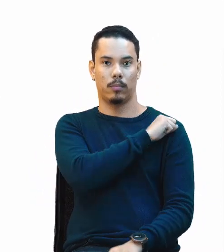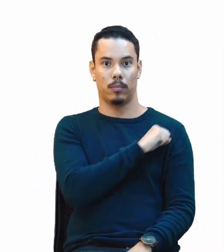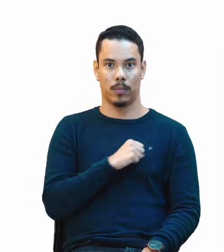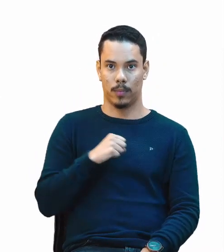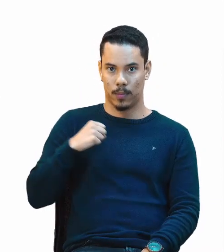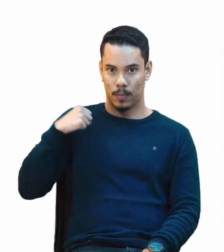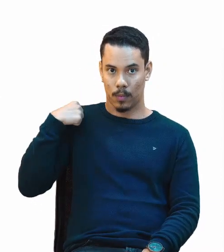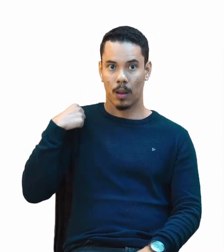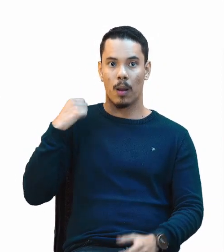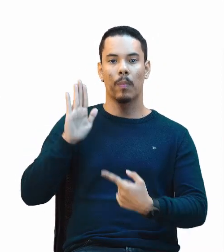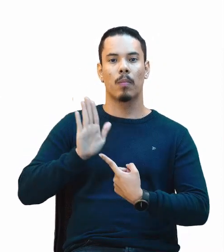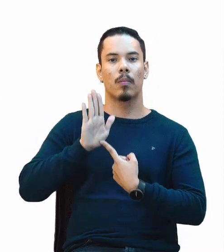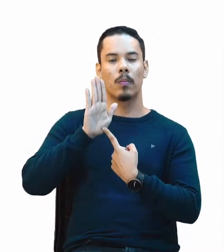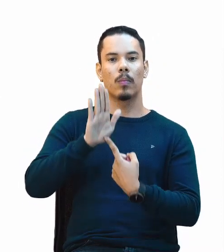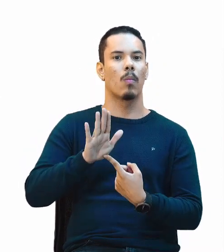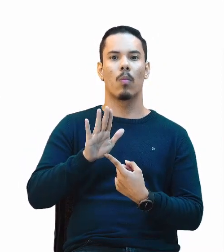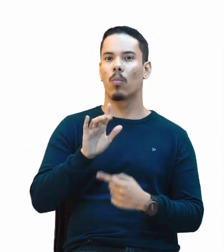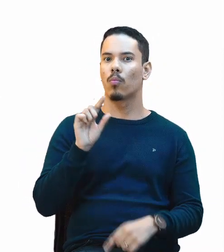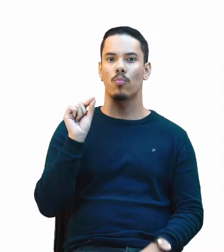ao apresentar